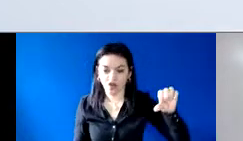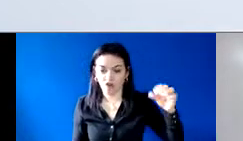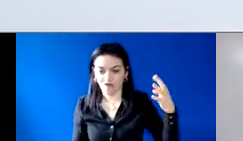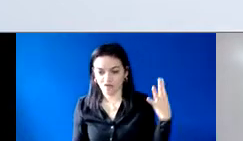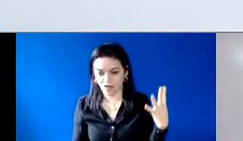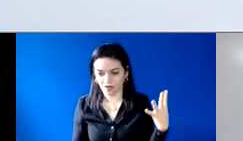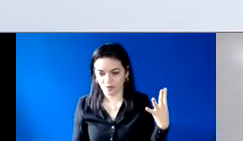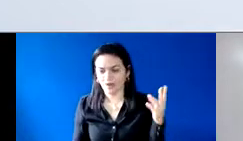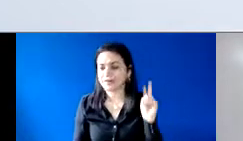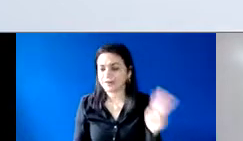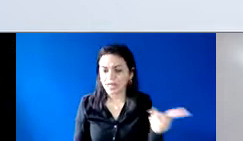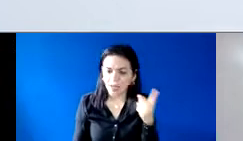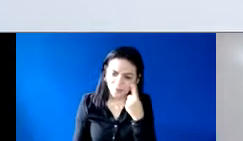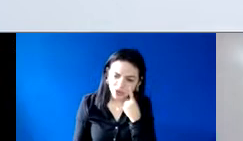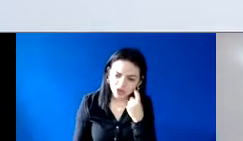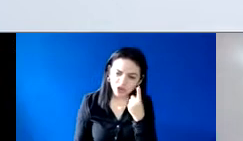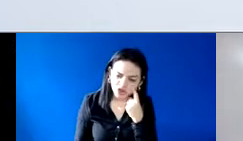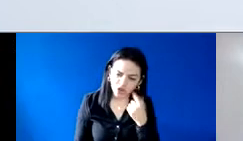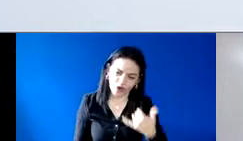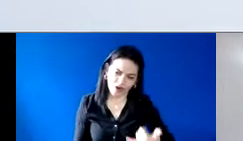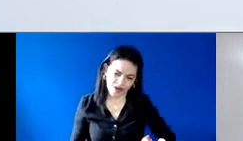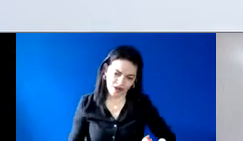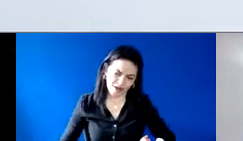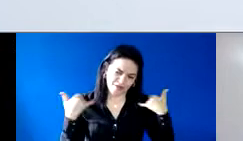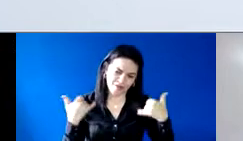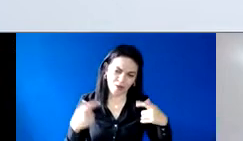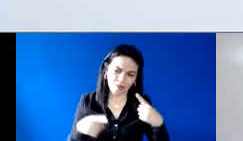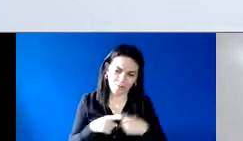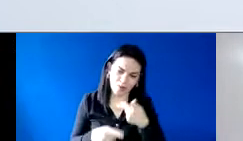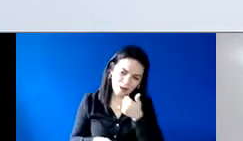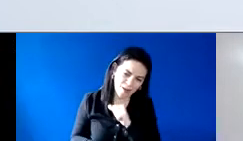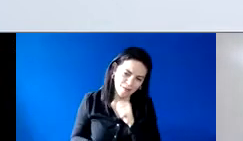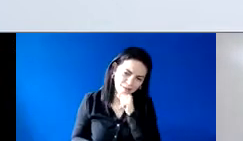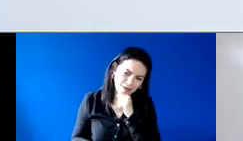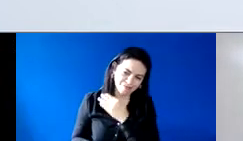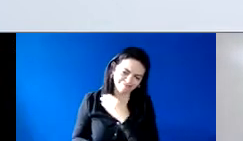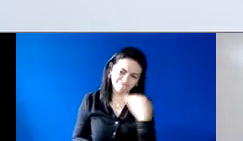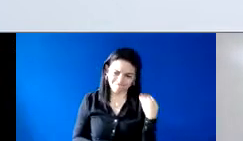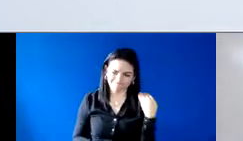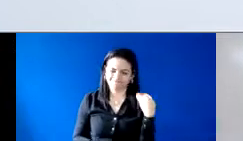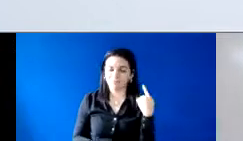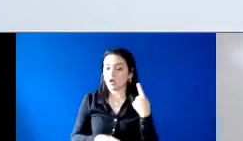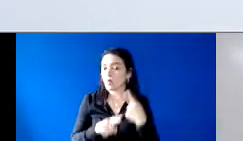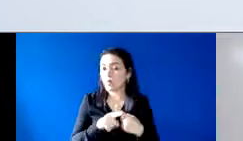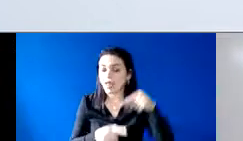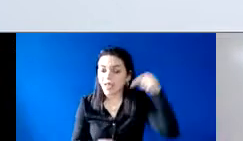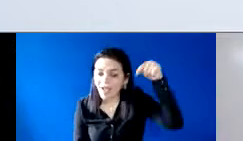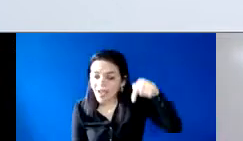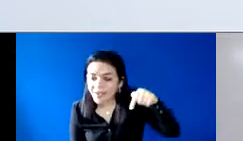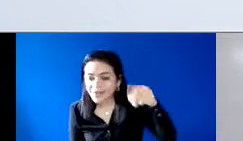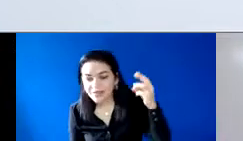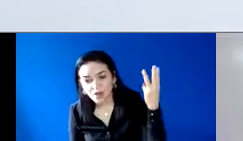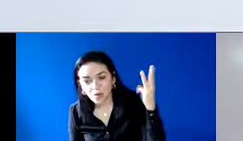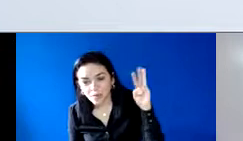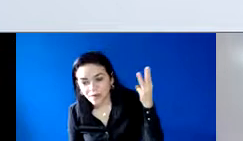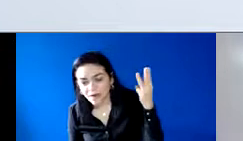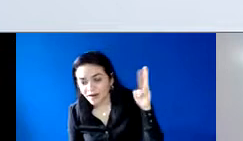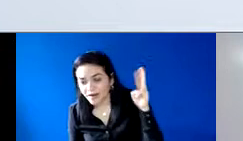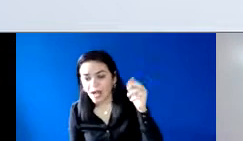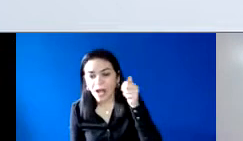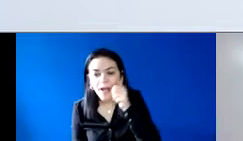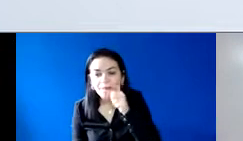ele sempre chora no seu aniversário porque a mãe dele deu a vida para ele nascer. Porque aqui no Maranhão, né, a minha